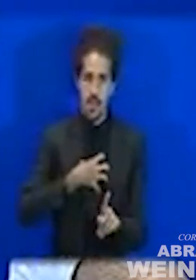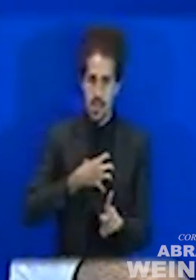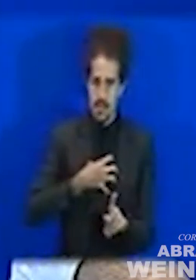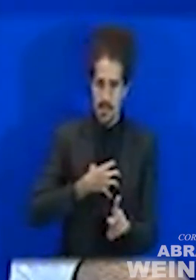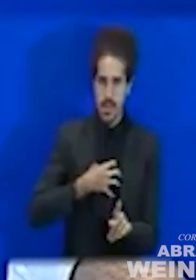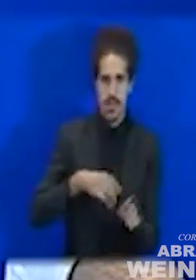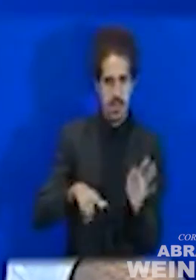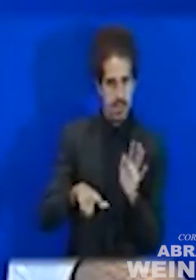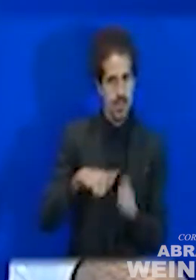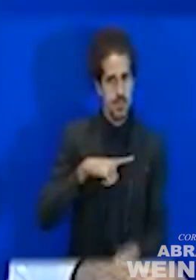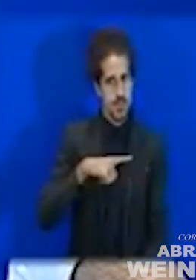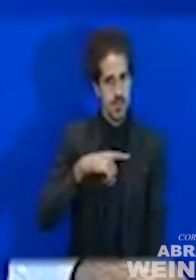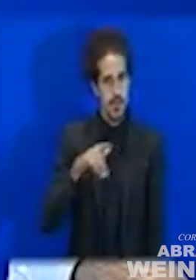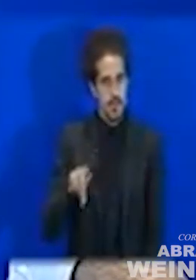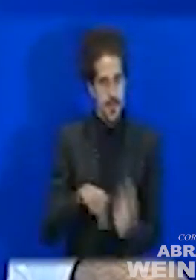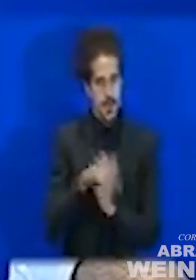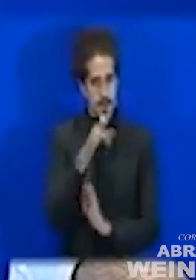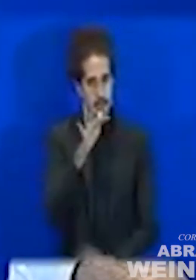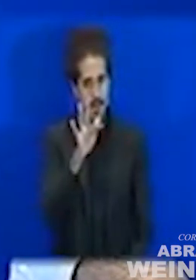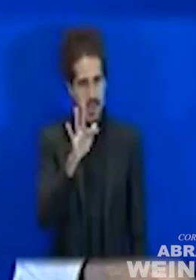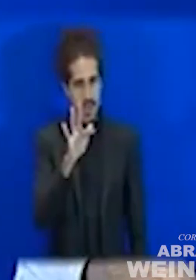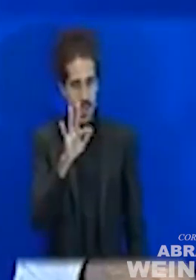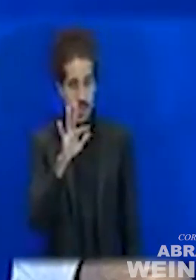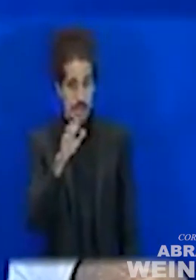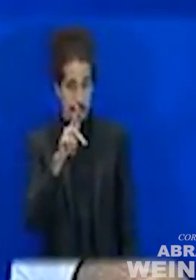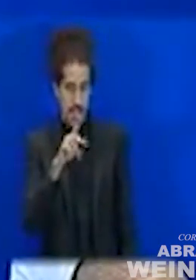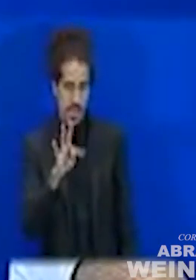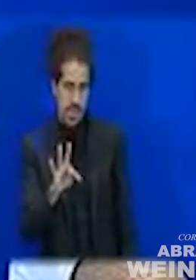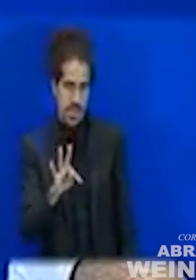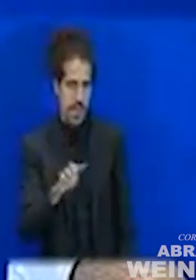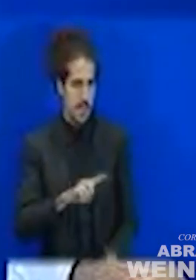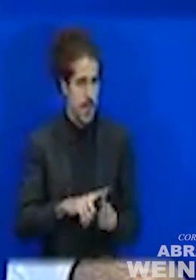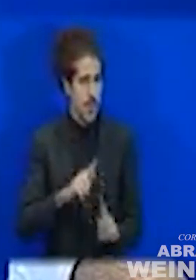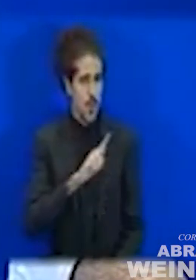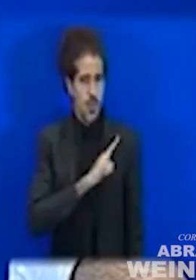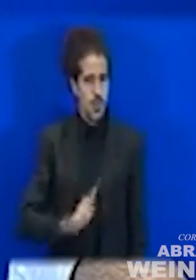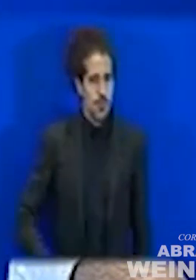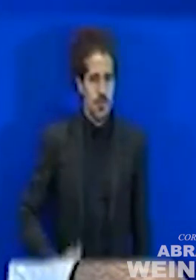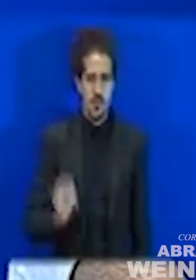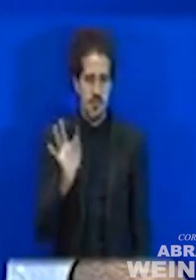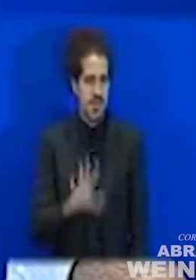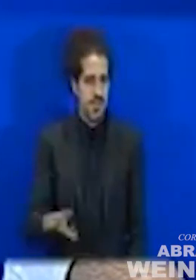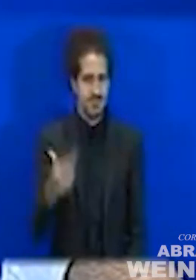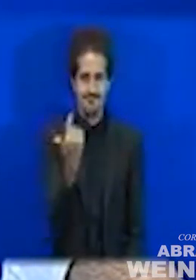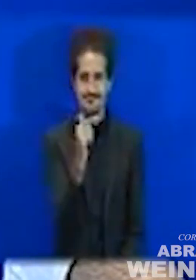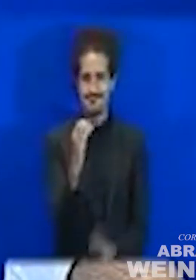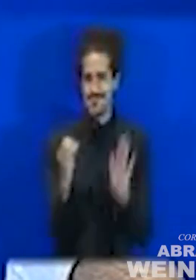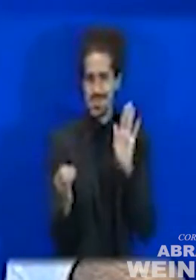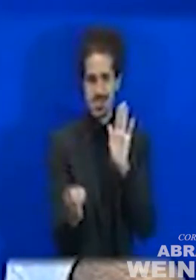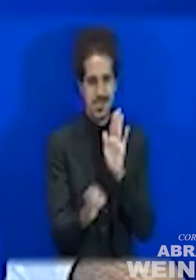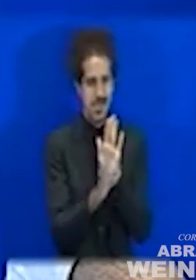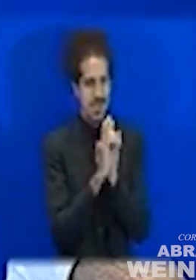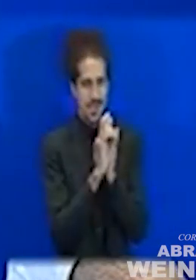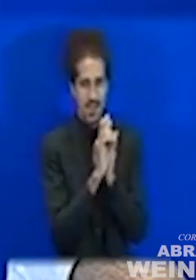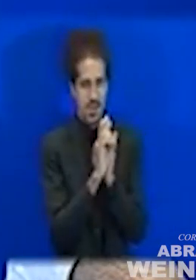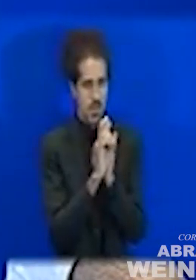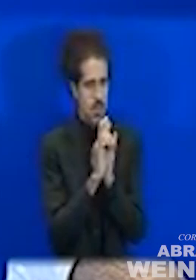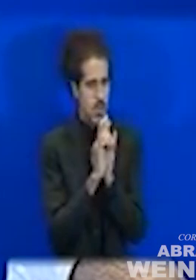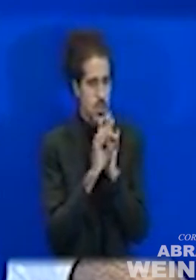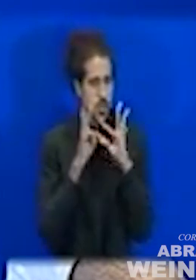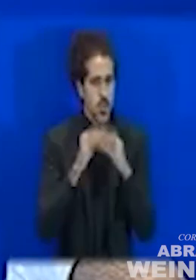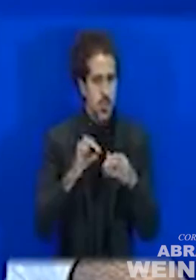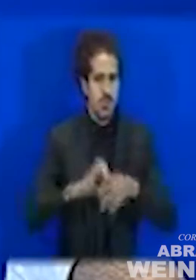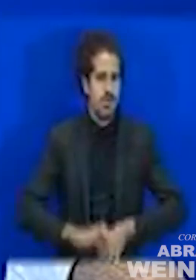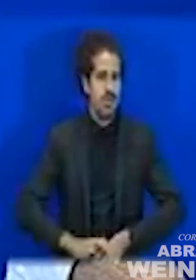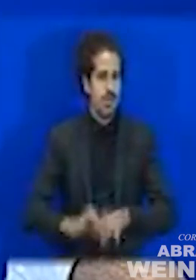PT. Mas no governo federal não tem mais contingenciamento. Nenhum, zero. Zerinho. Foi tudo